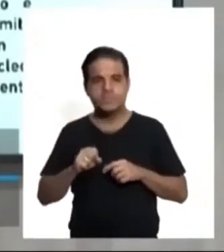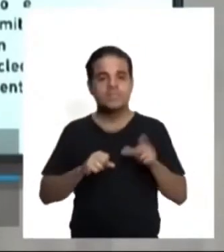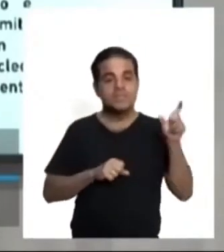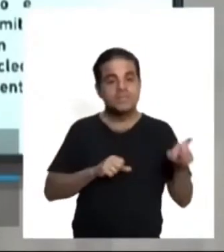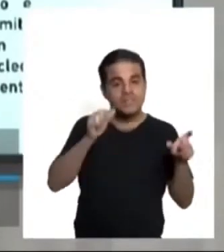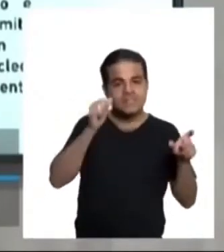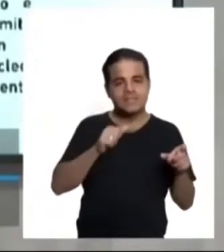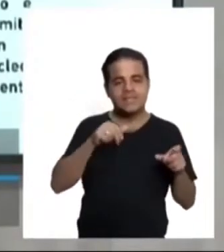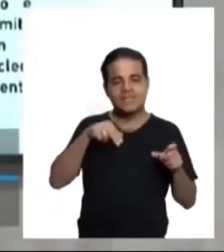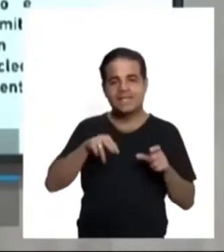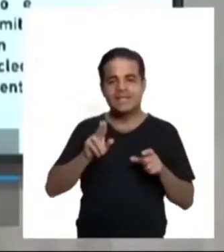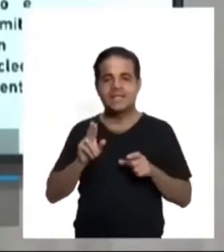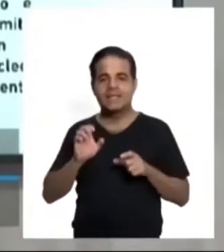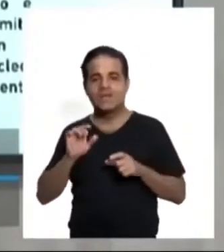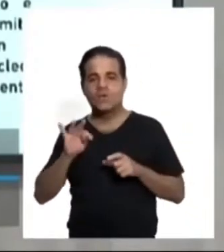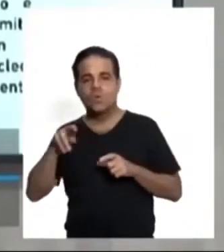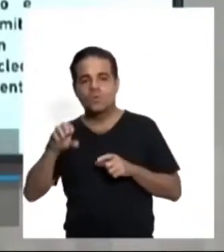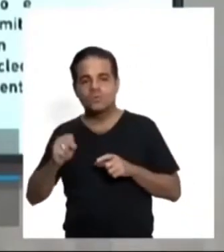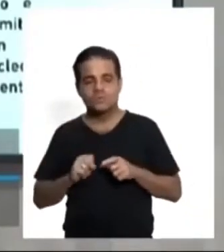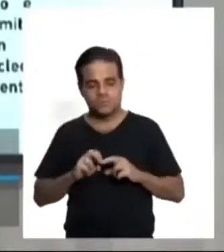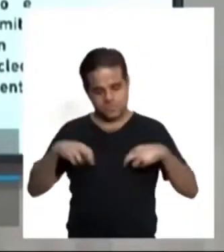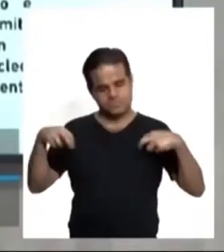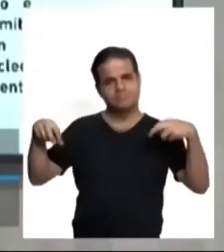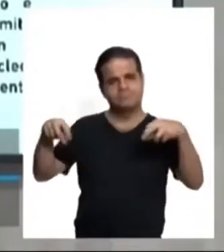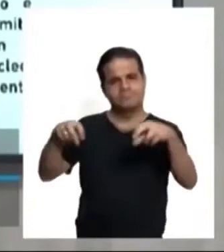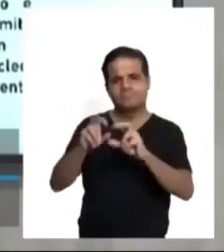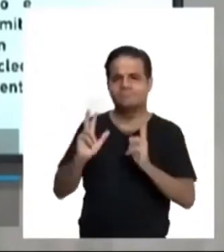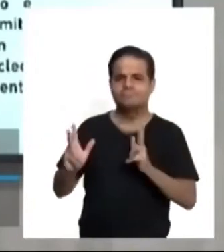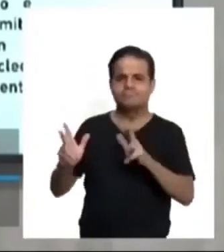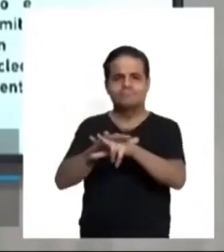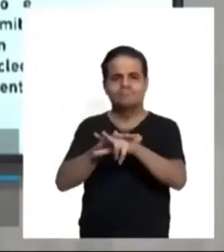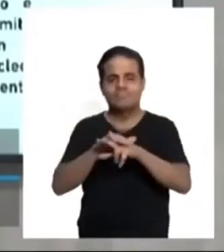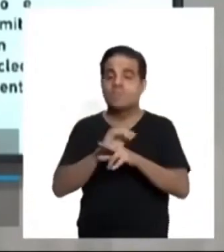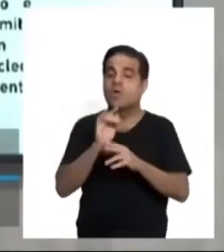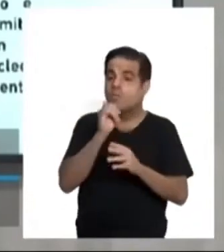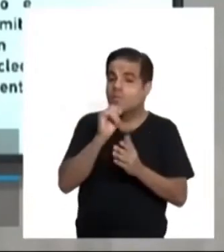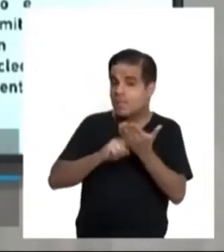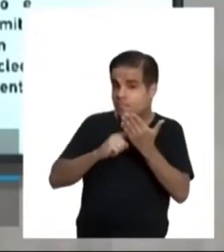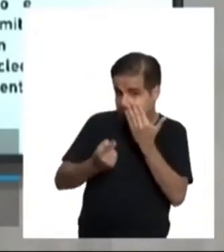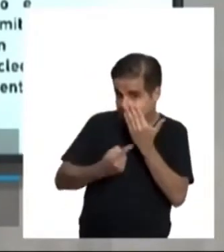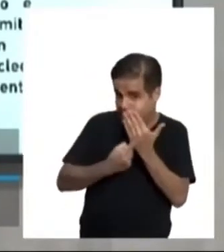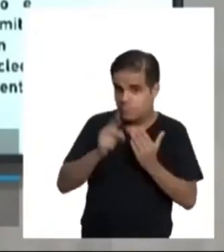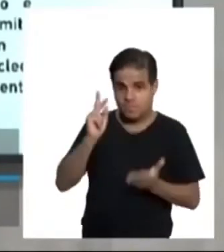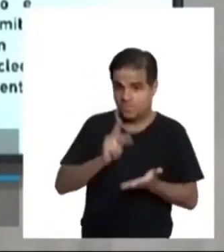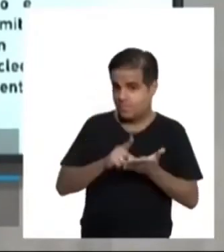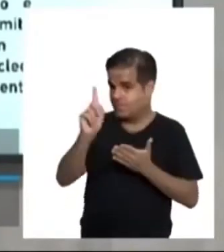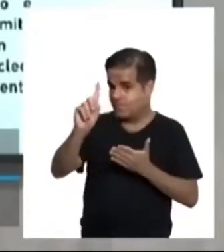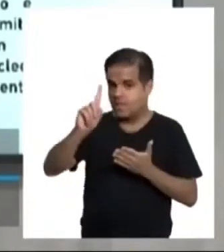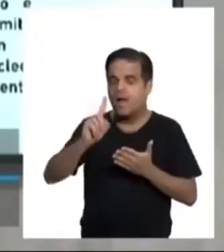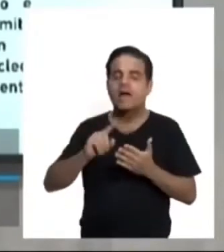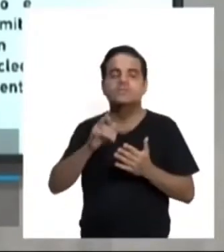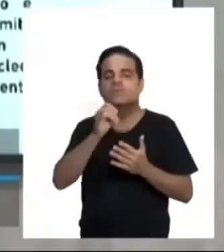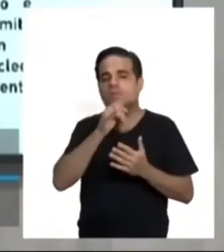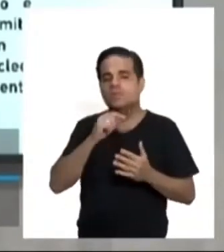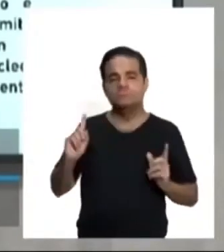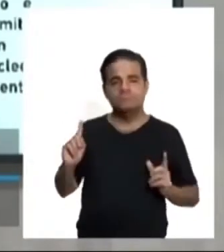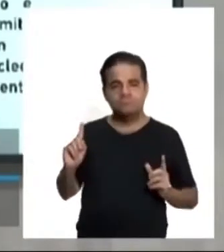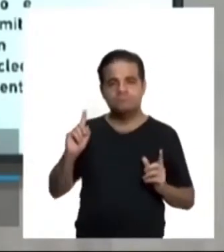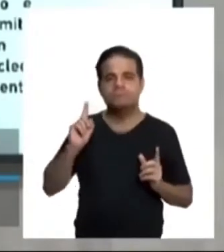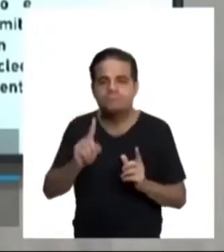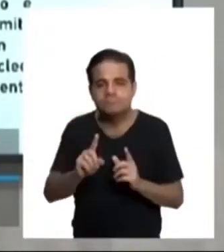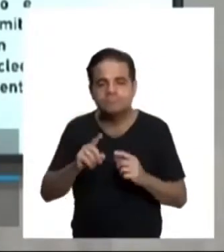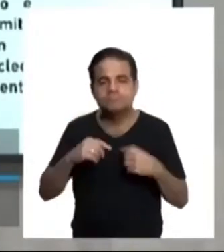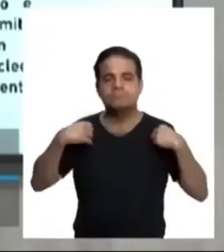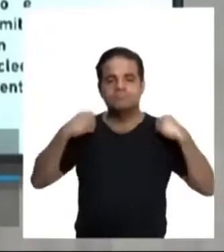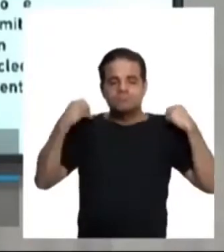quê? Os nêutrons. Ora, então vocês estão acomodados, todo mundo sentadinho, bonitinho, né? Certo? Mas se eu venho ali e coloco